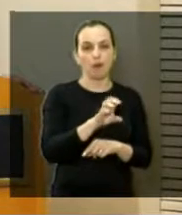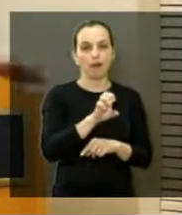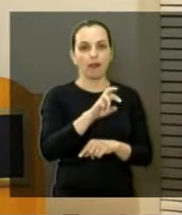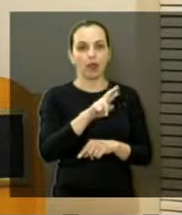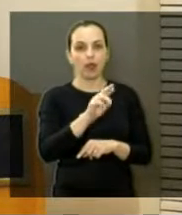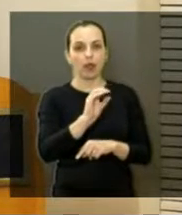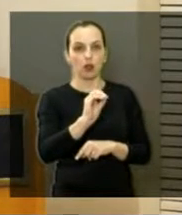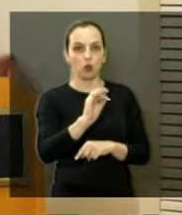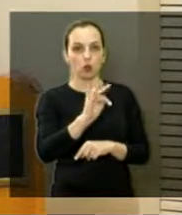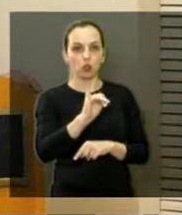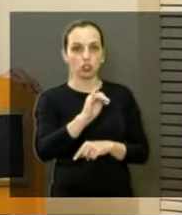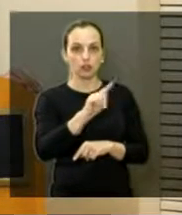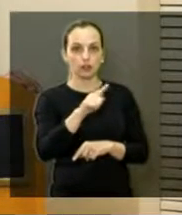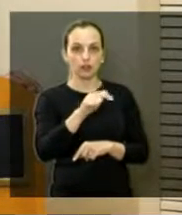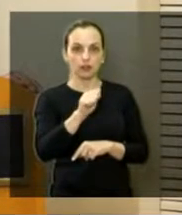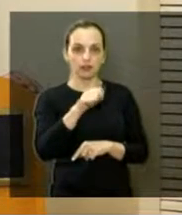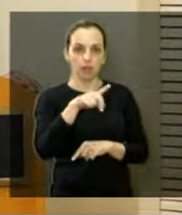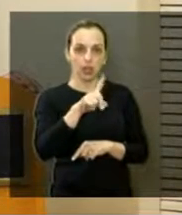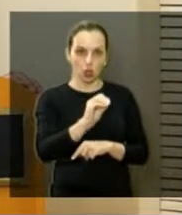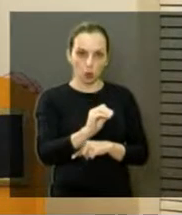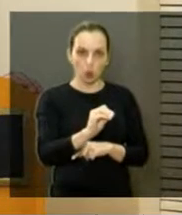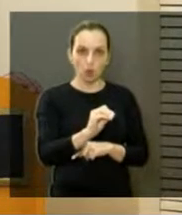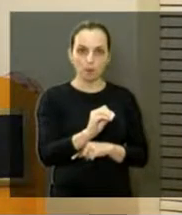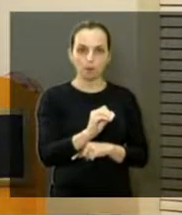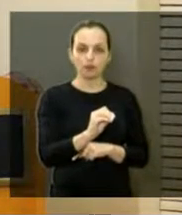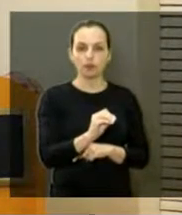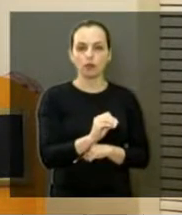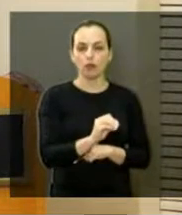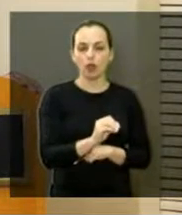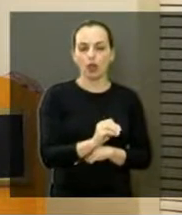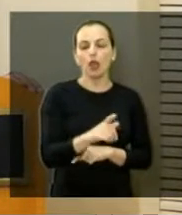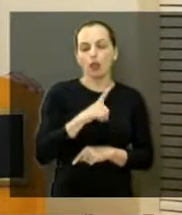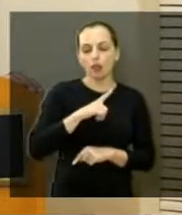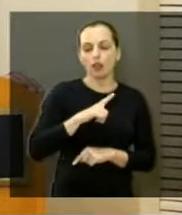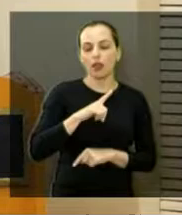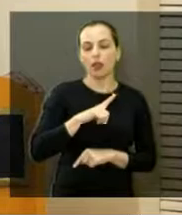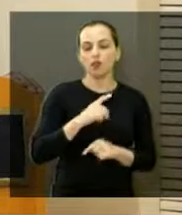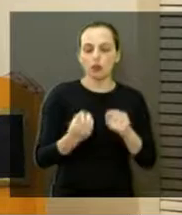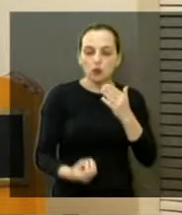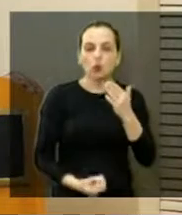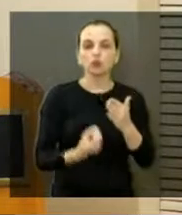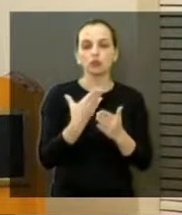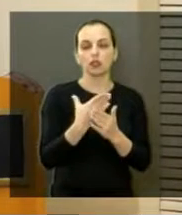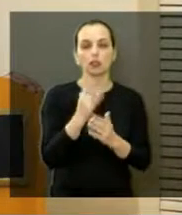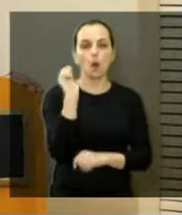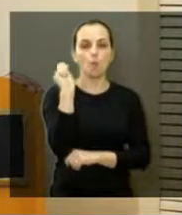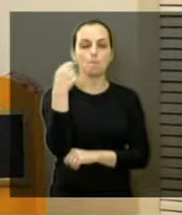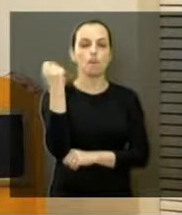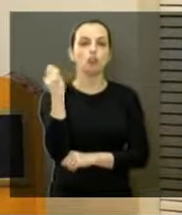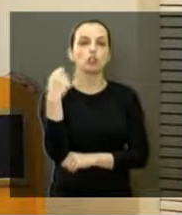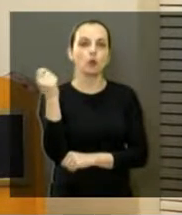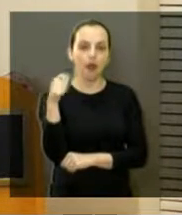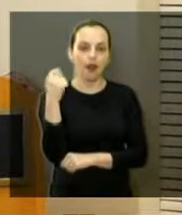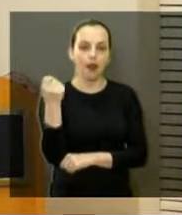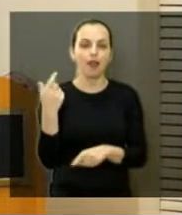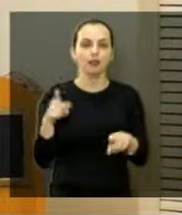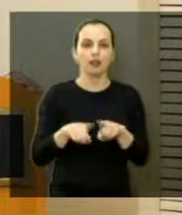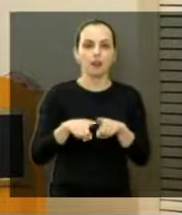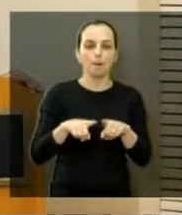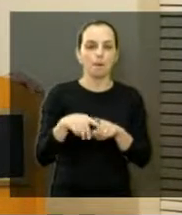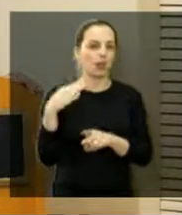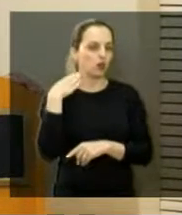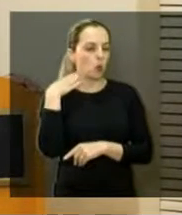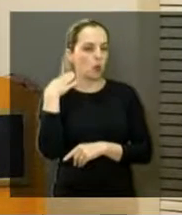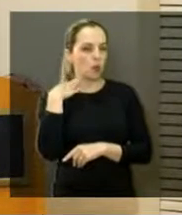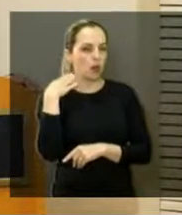crianças. Poucos dias passados, teve uma situação dessa em Porto Alegre também. Foi pelo Banco Santander, né, com dinheiro público, quase 900 mil